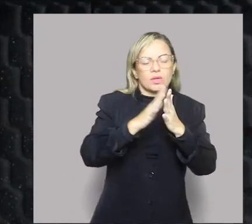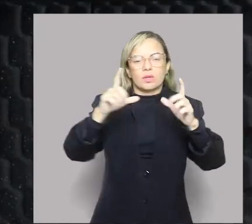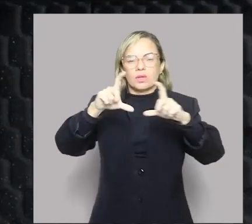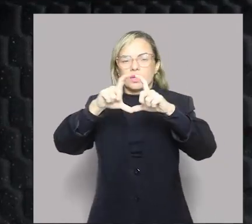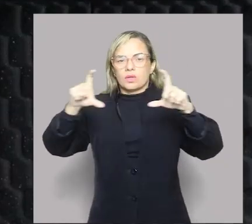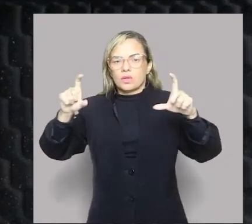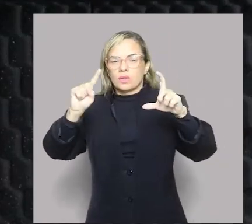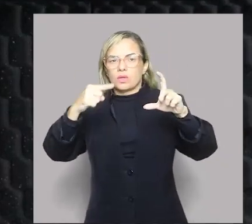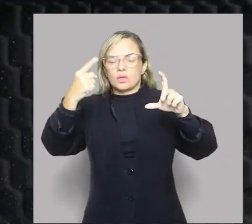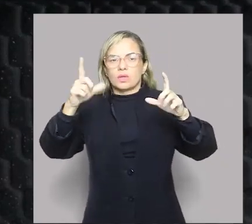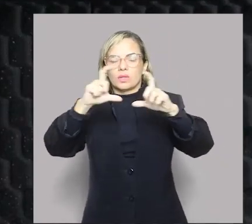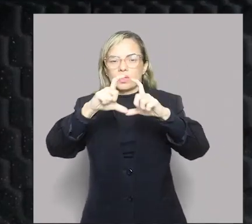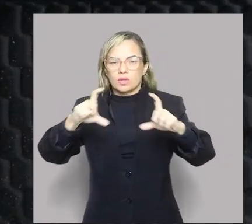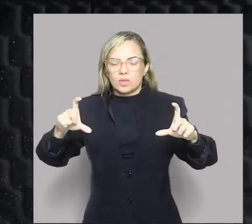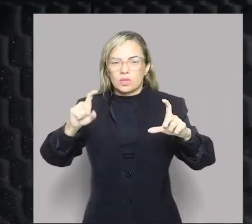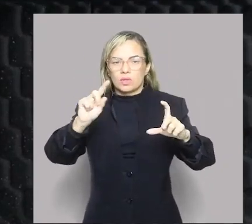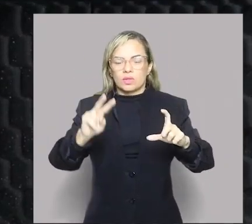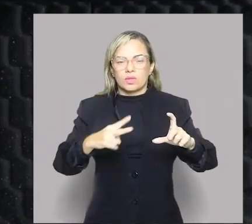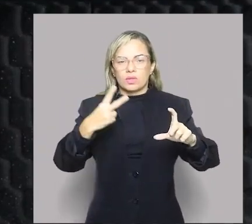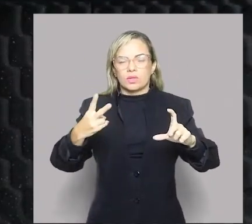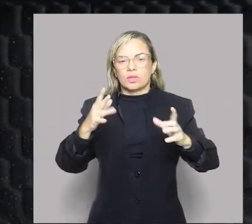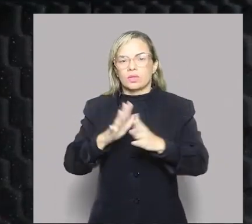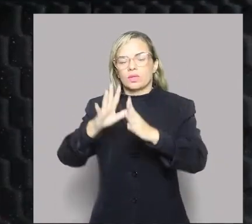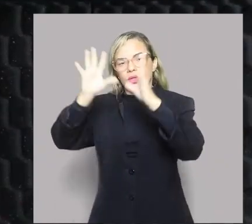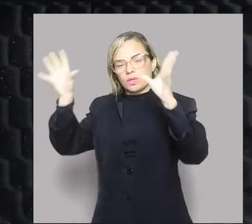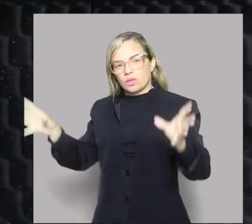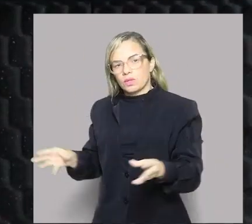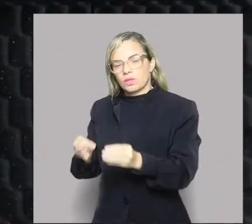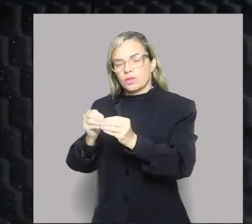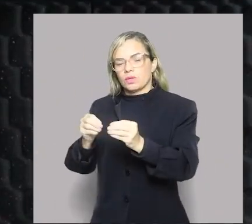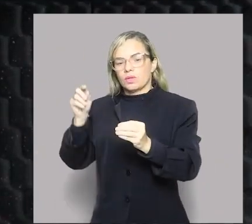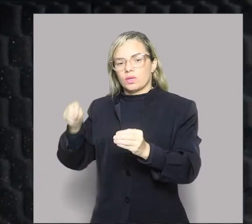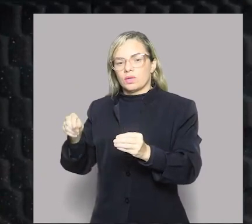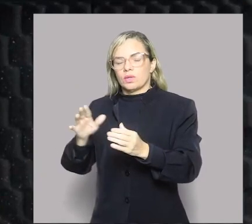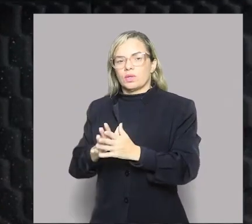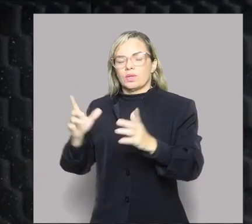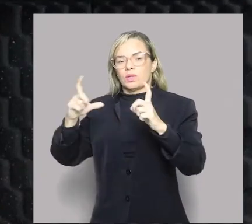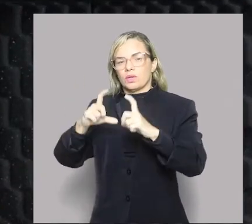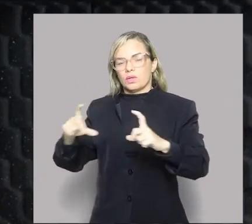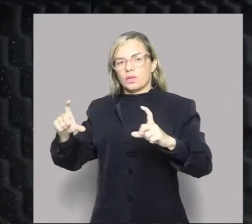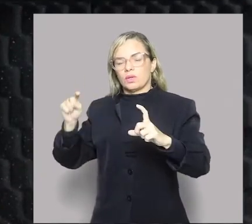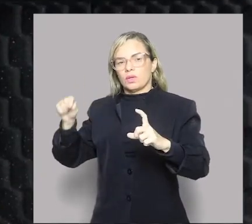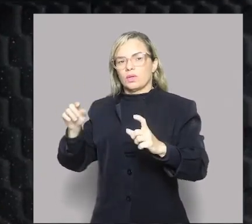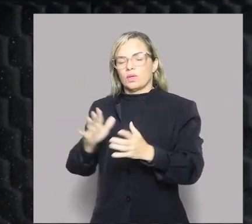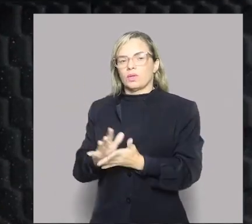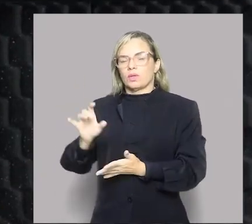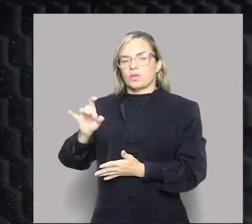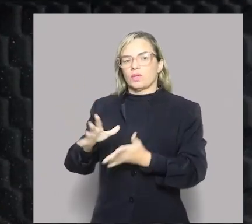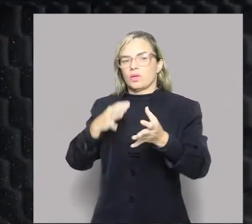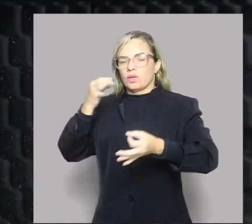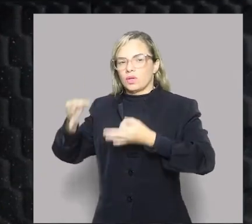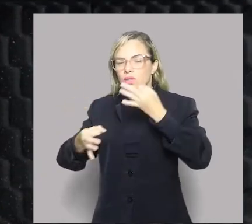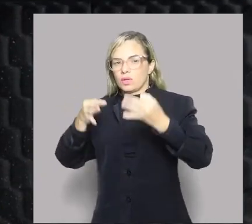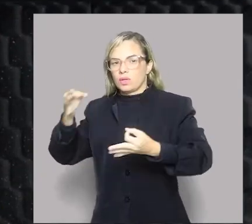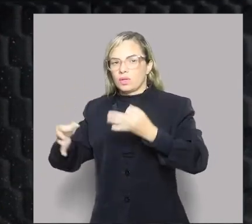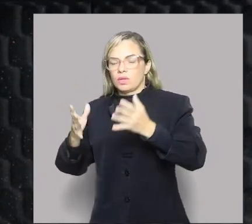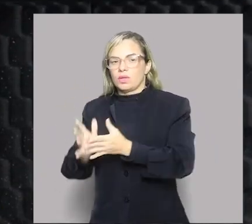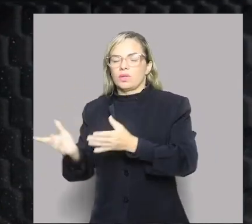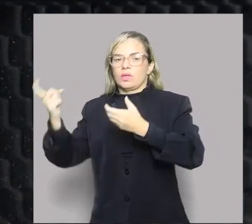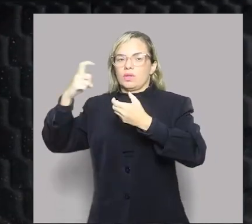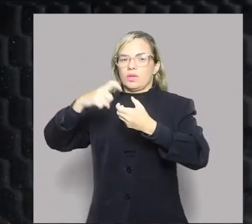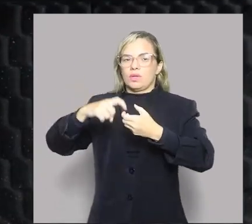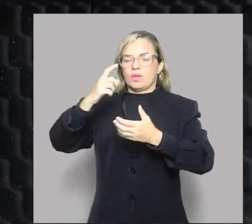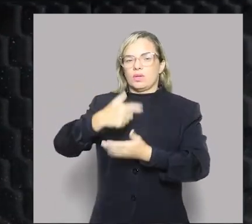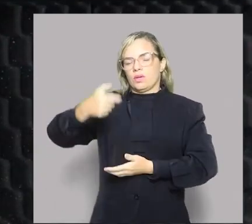desenvolvimento 1, no desenvolvimento 2 e até na conclusão, que é um dos parágrafos que você não só argumenta, mas você só retoma e